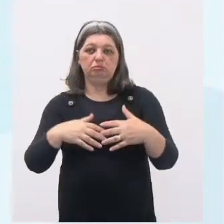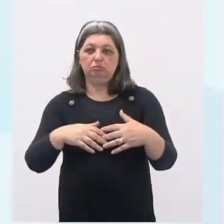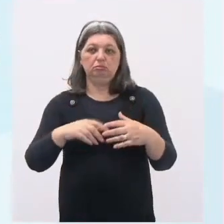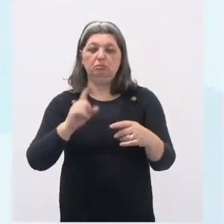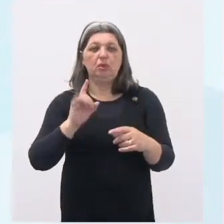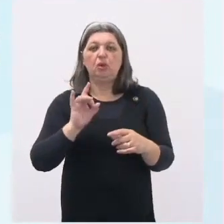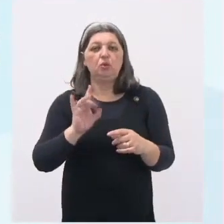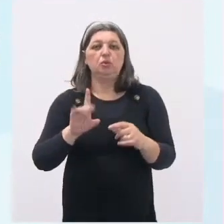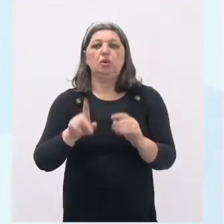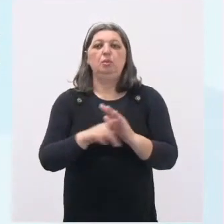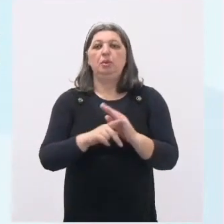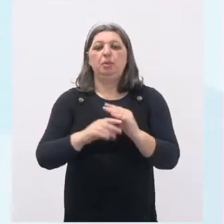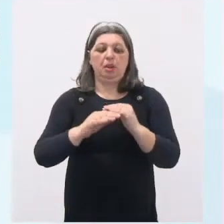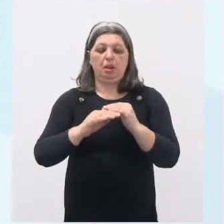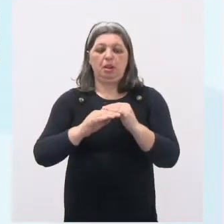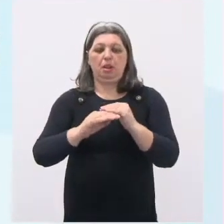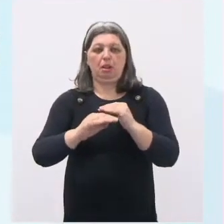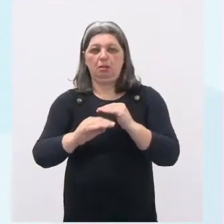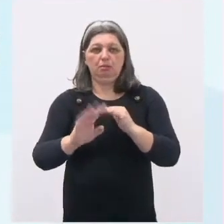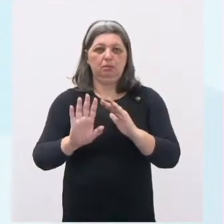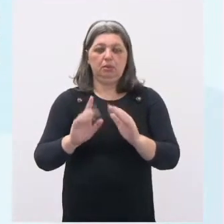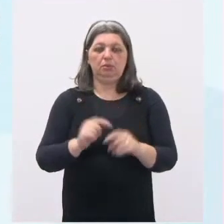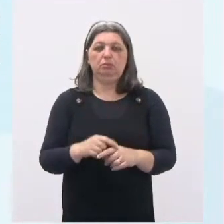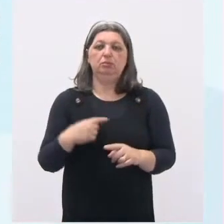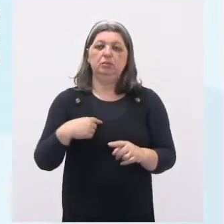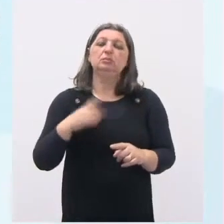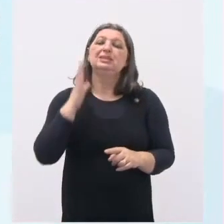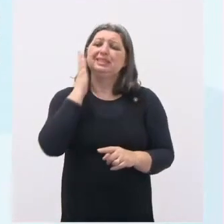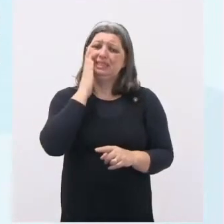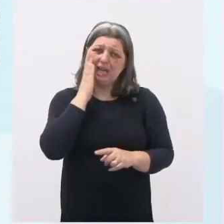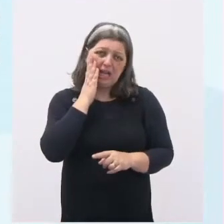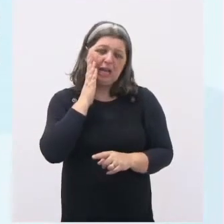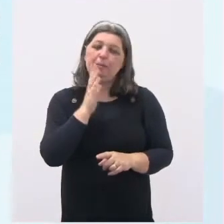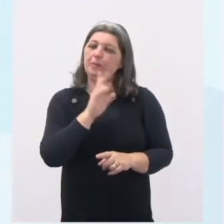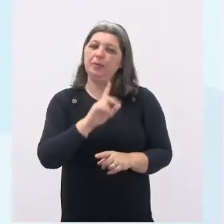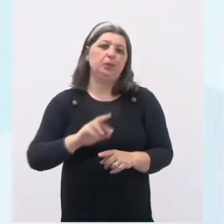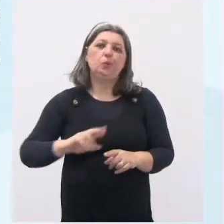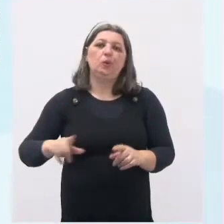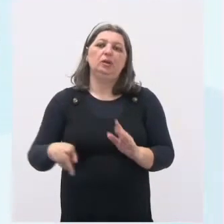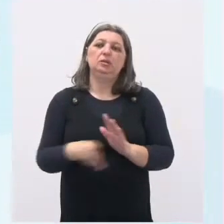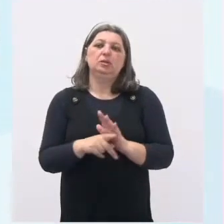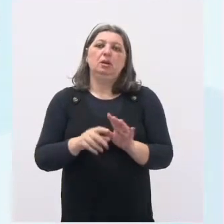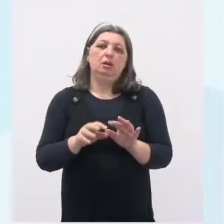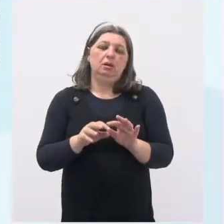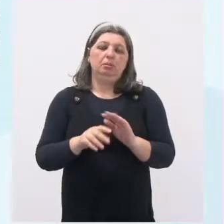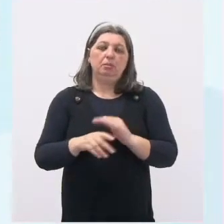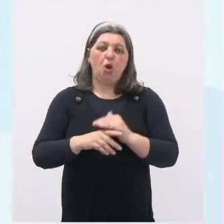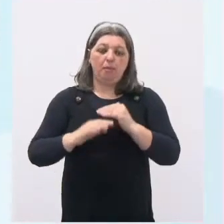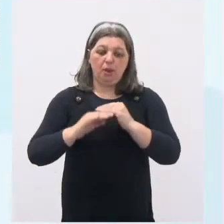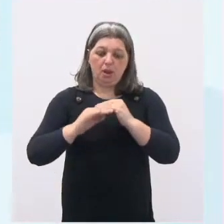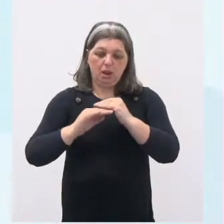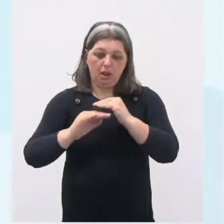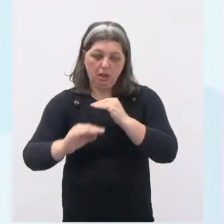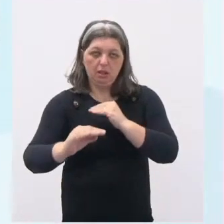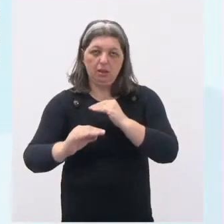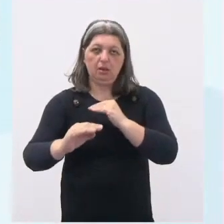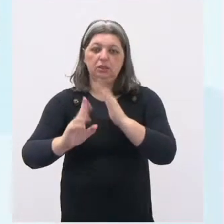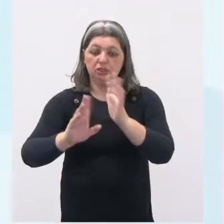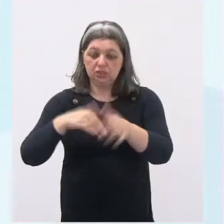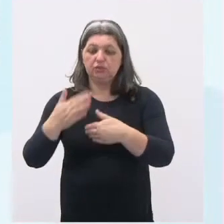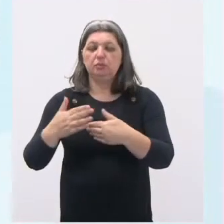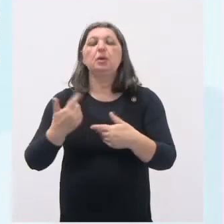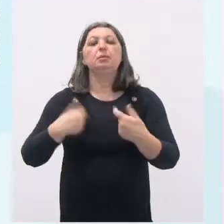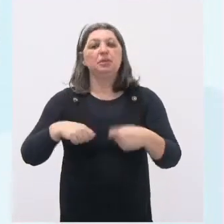Então, a gente sabe o quão complexo é, que não é uma linha linear de desenvolvimento, né? Então, a gente tem que romper aí com